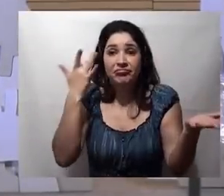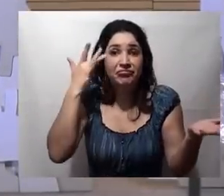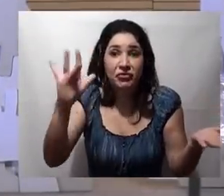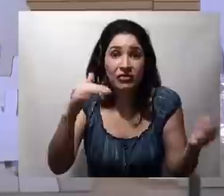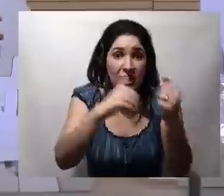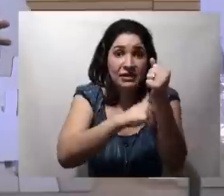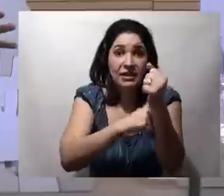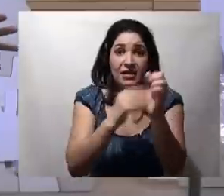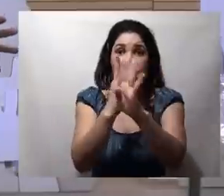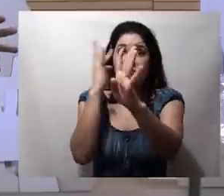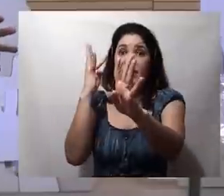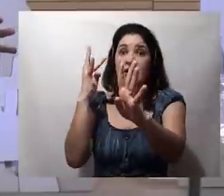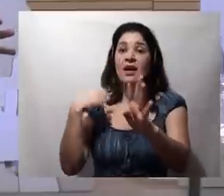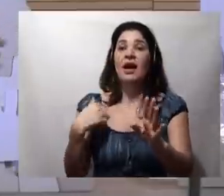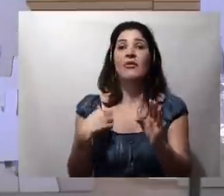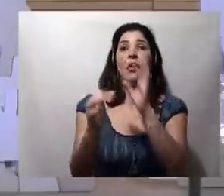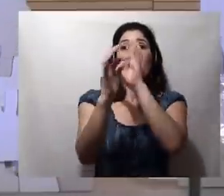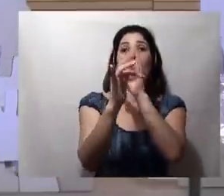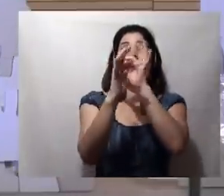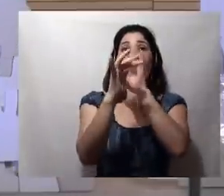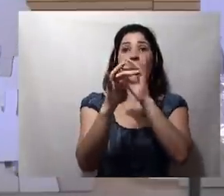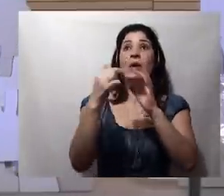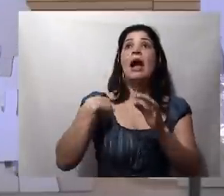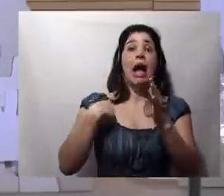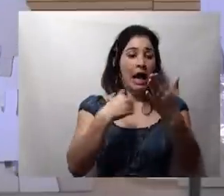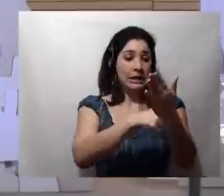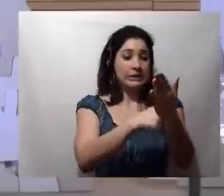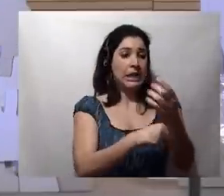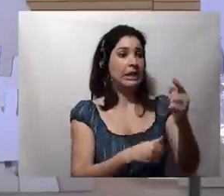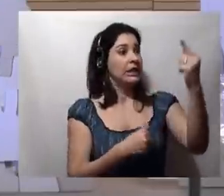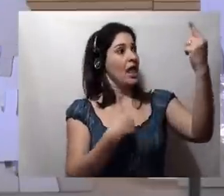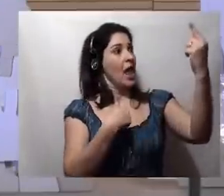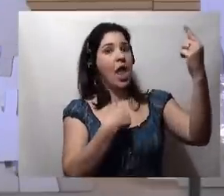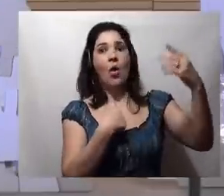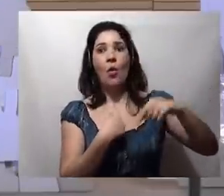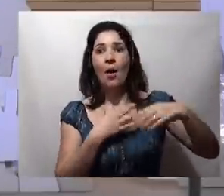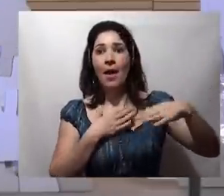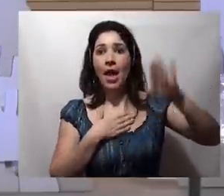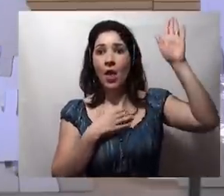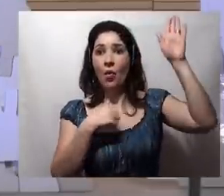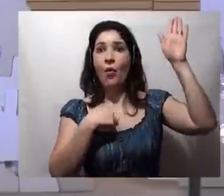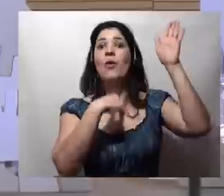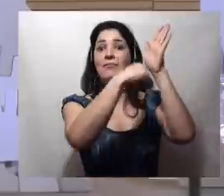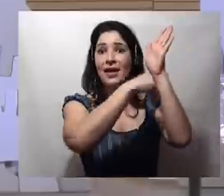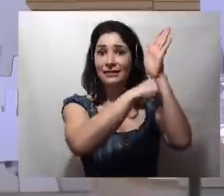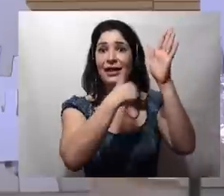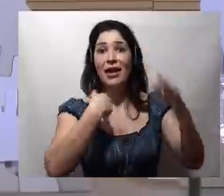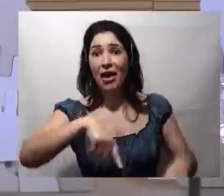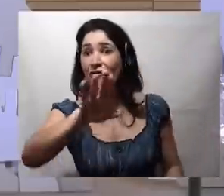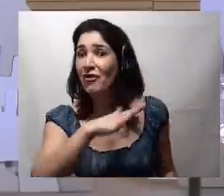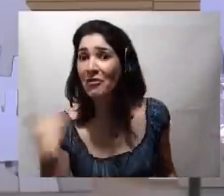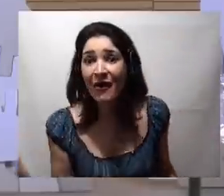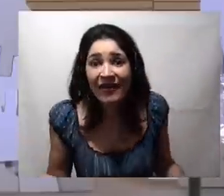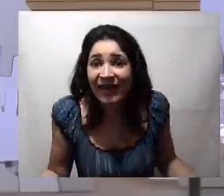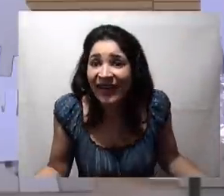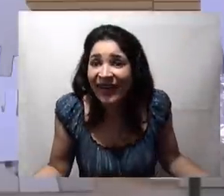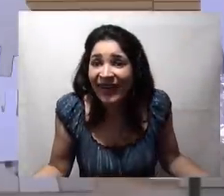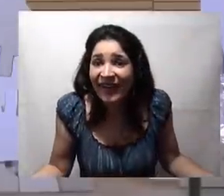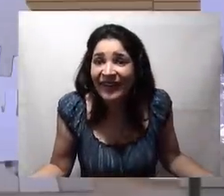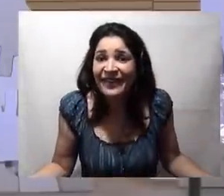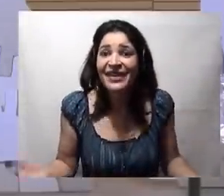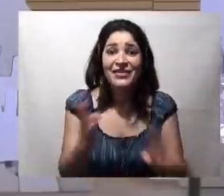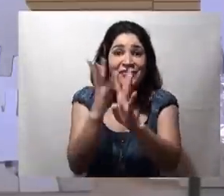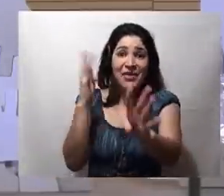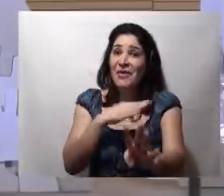você tem que achar é zé oi mana o que muda as coisas que me curou foi uma dor horrorosa um amigo